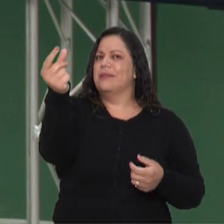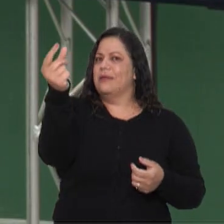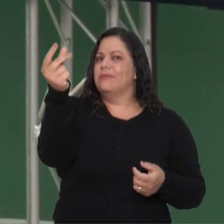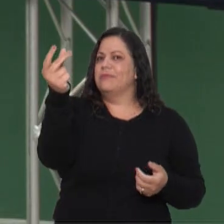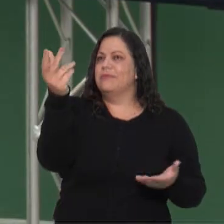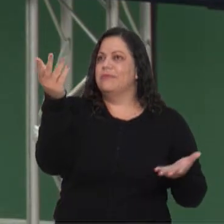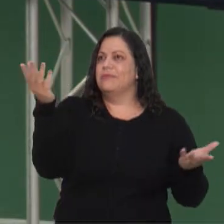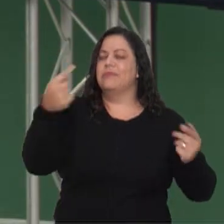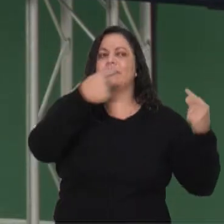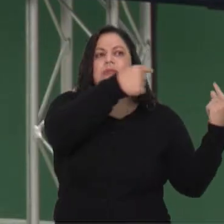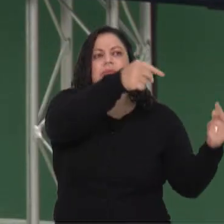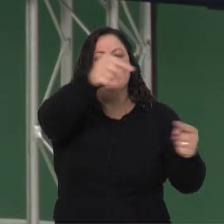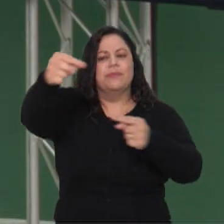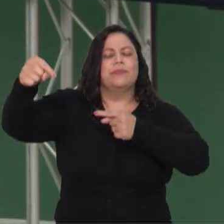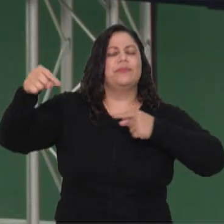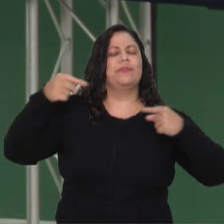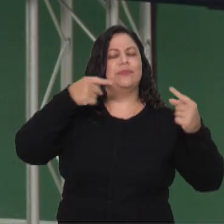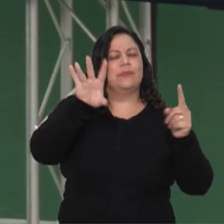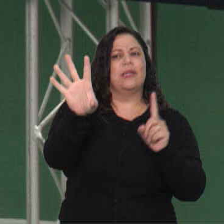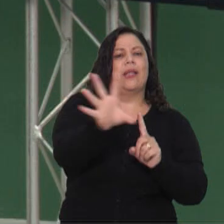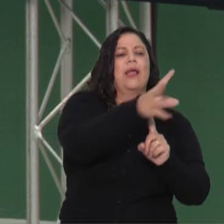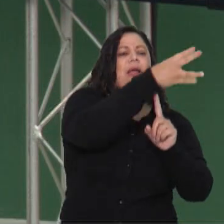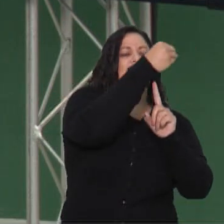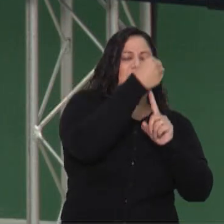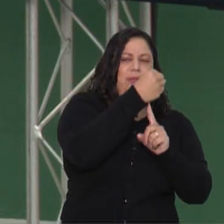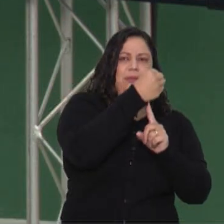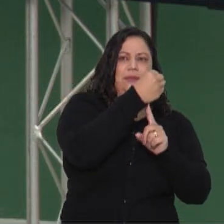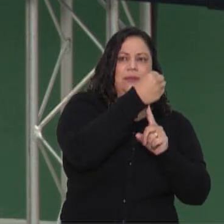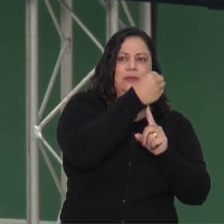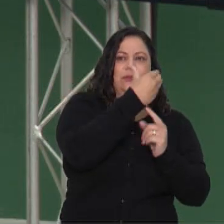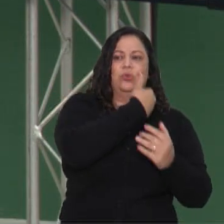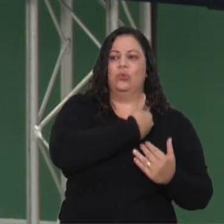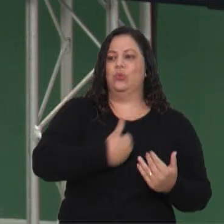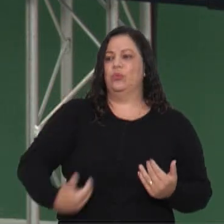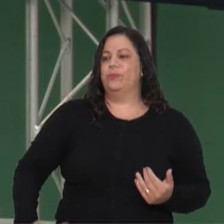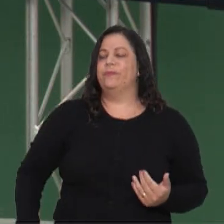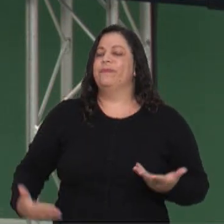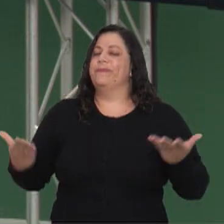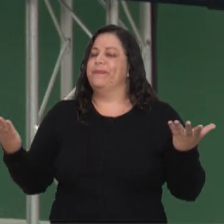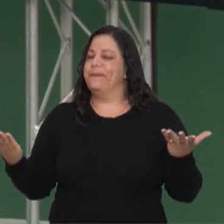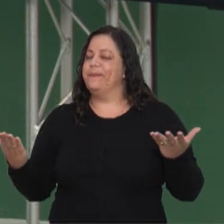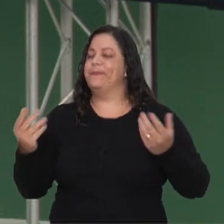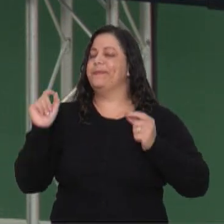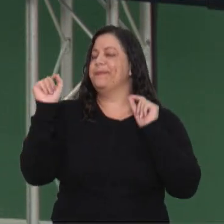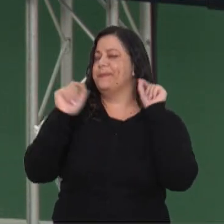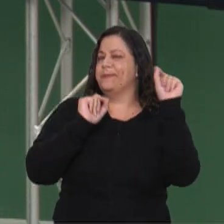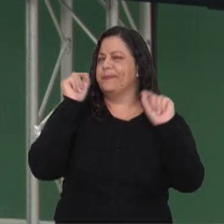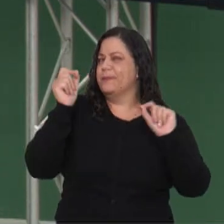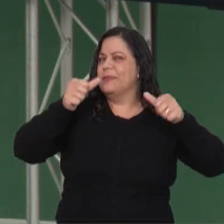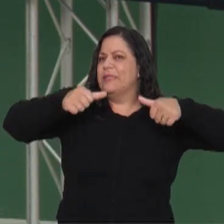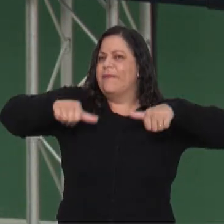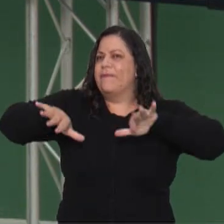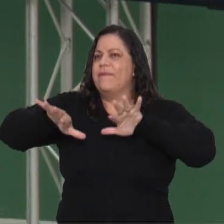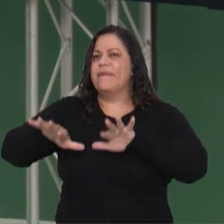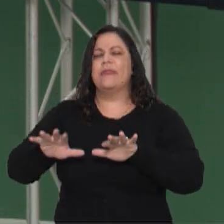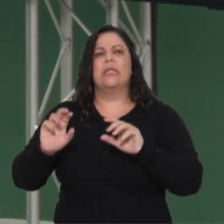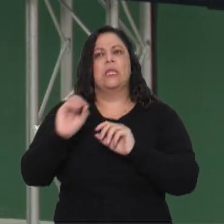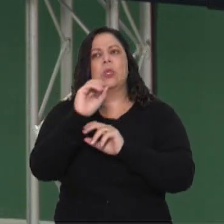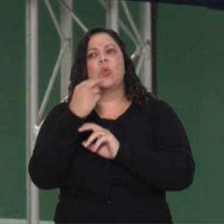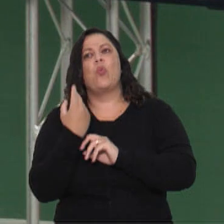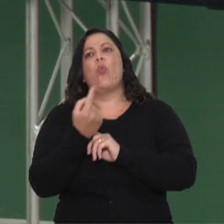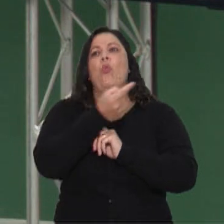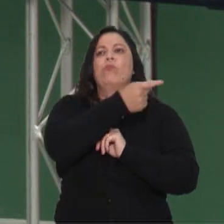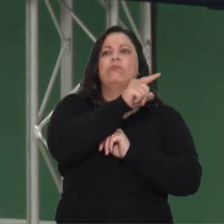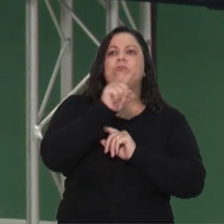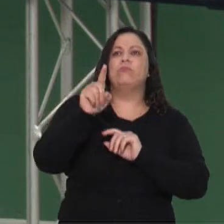Novamente, a discussão da arte na República, se ela permanece na República ou não permanece, se ela educa ou